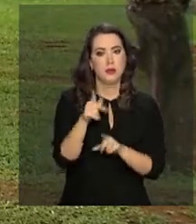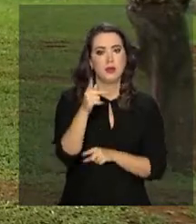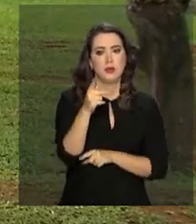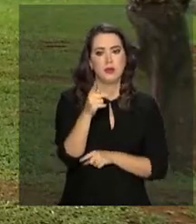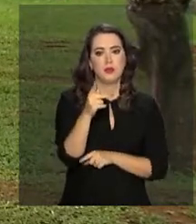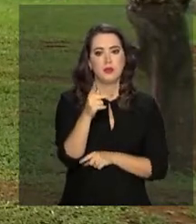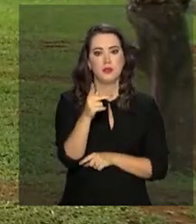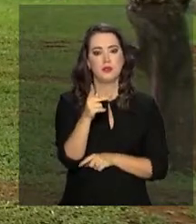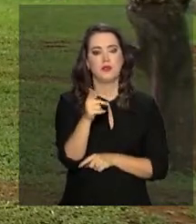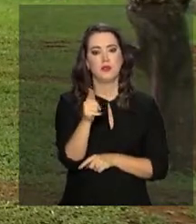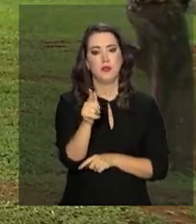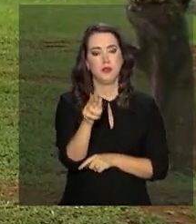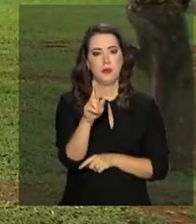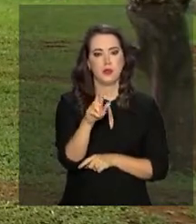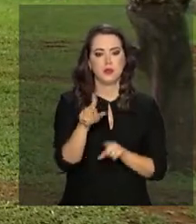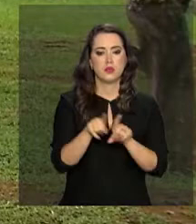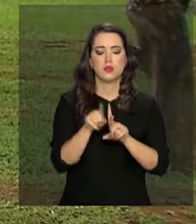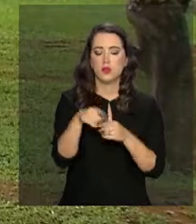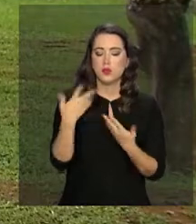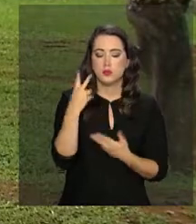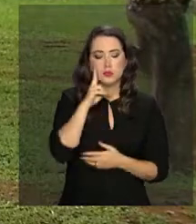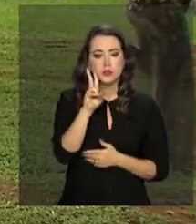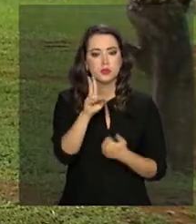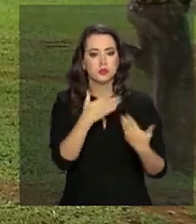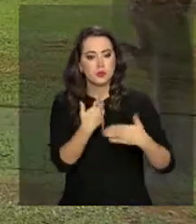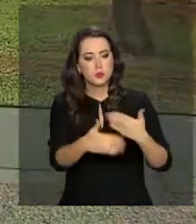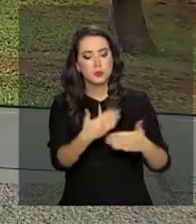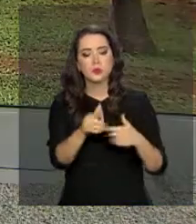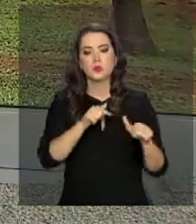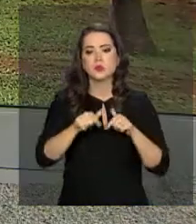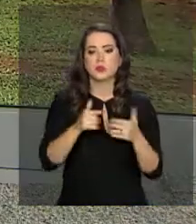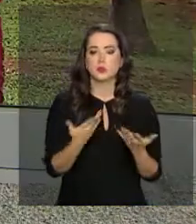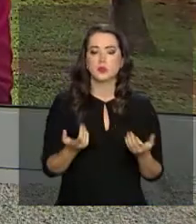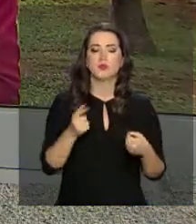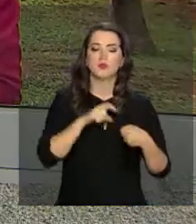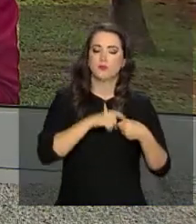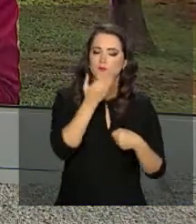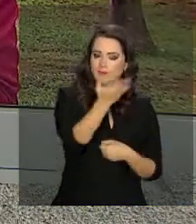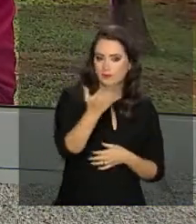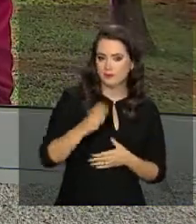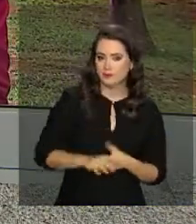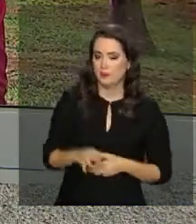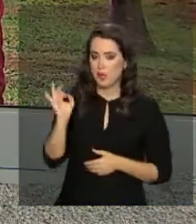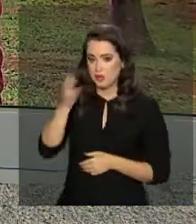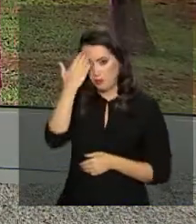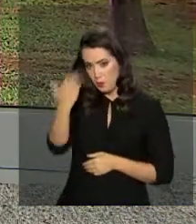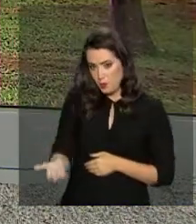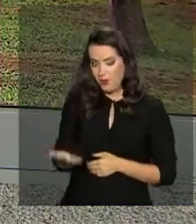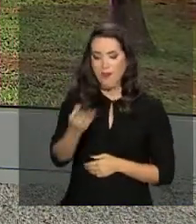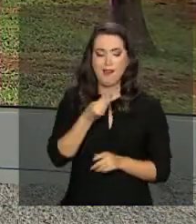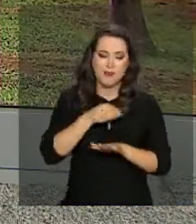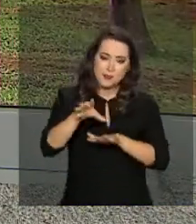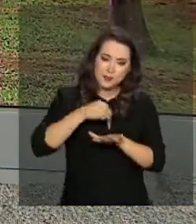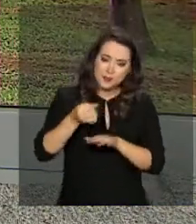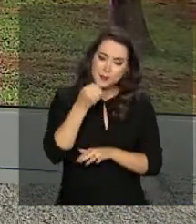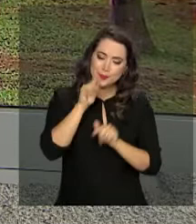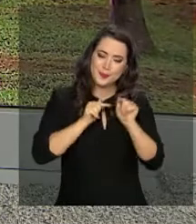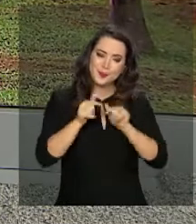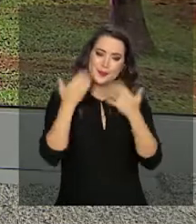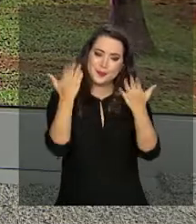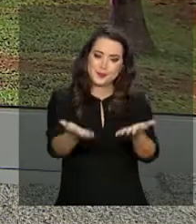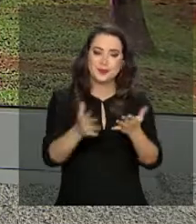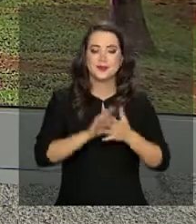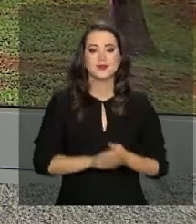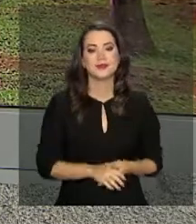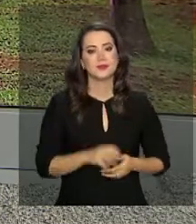gente continua por aqui acompanhando a movimentação alessandro volta com você no estúdio obrigada a galera para as informações um bom trabalho